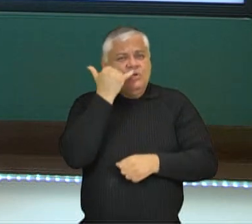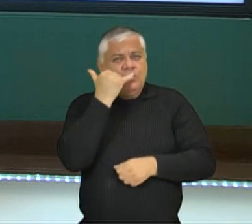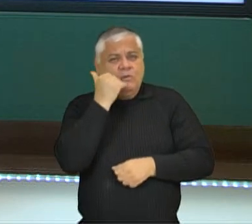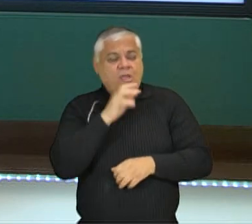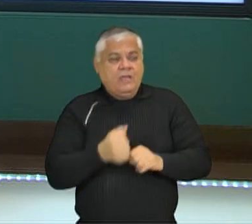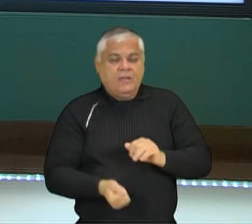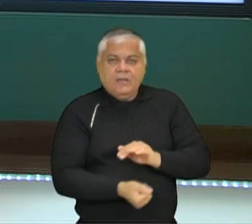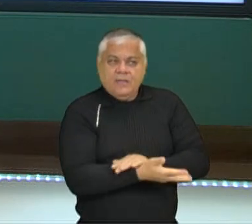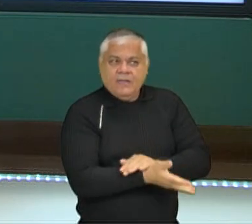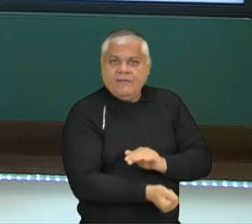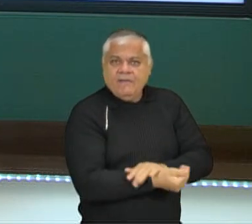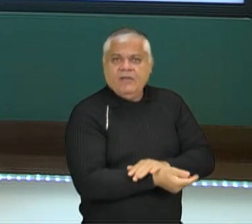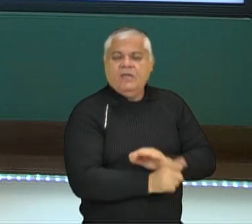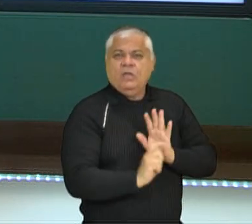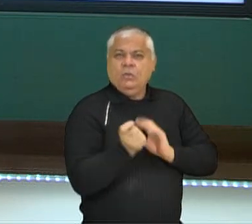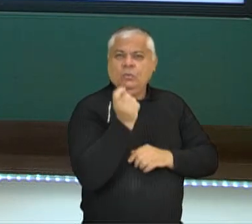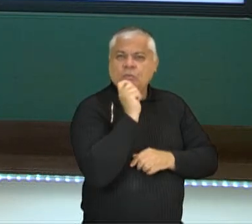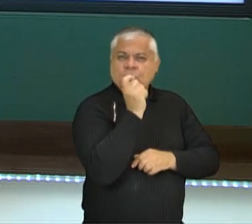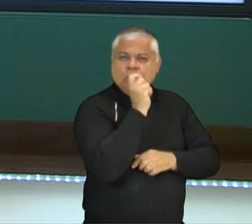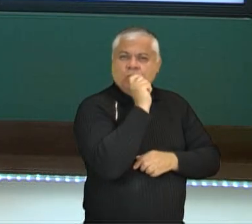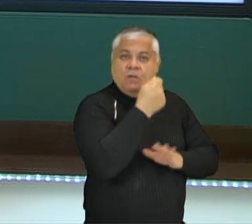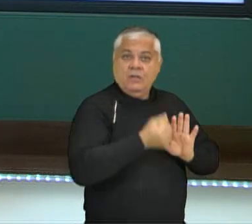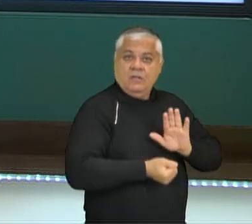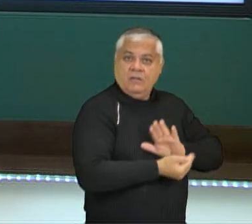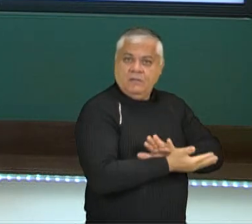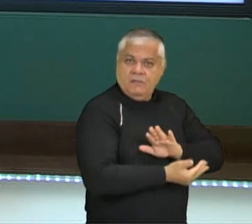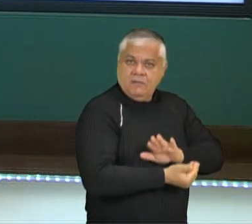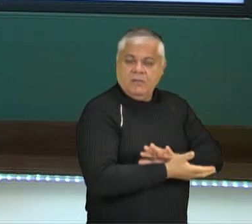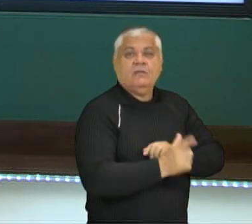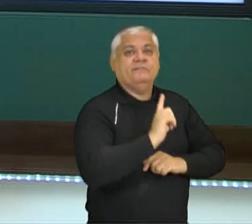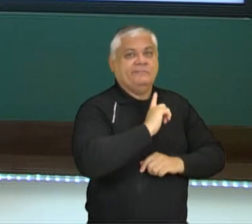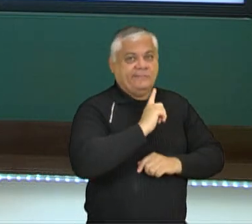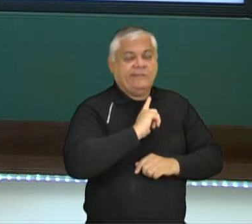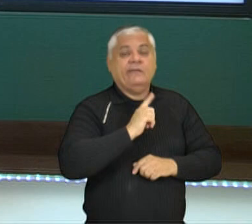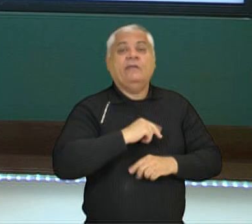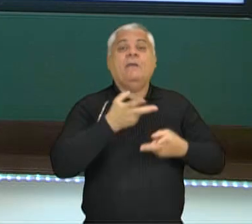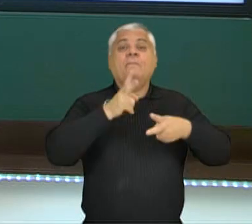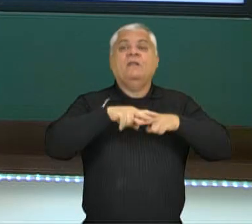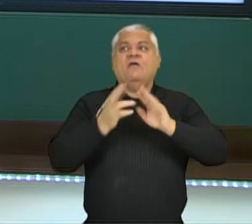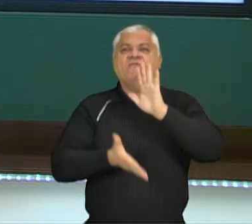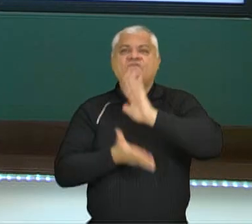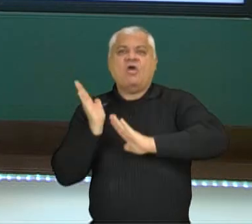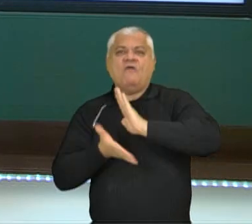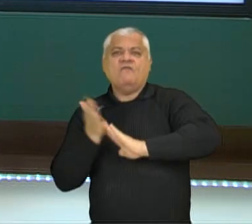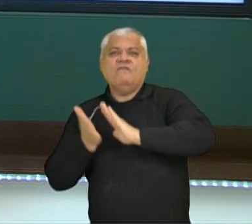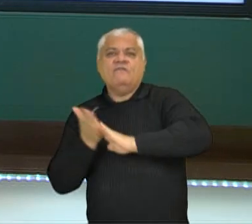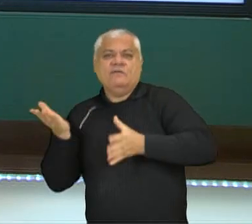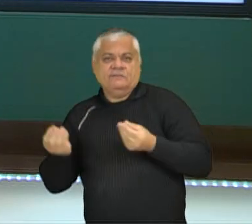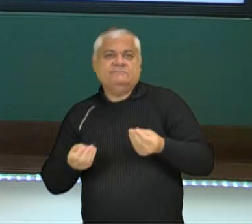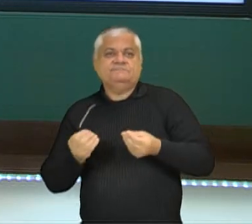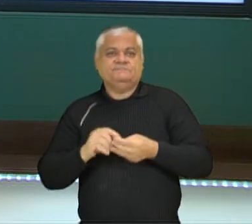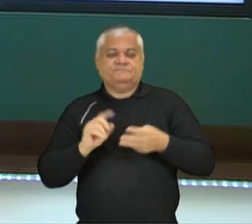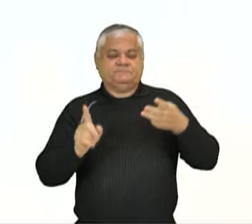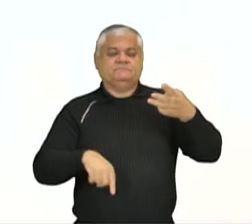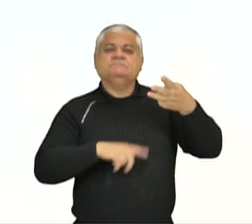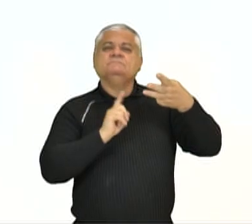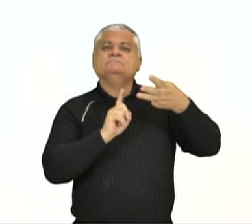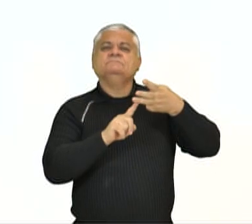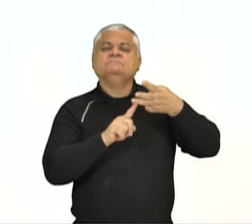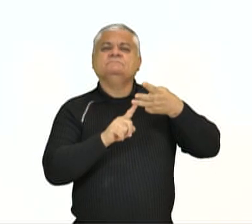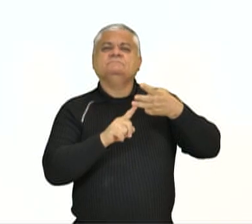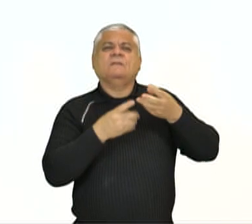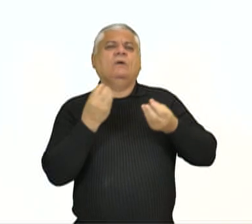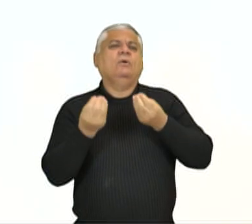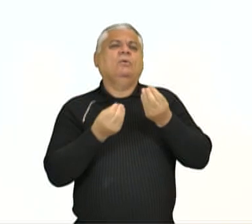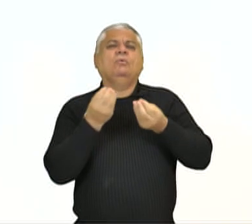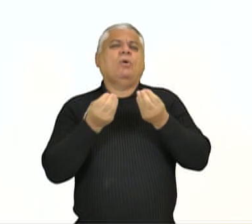drogas que entram, né? Presos que fogem. Então, essa questão da segurança a gente também coloca em xeque, né? Como será que